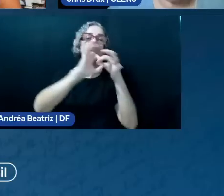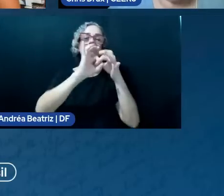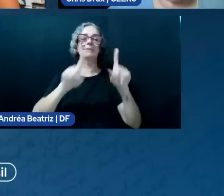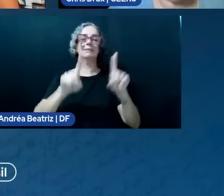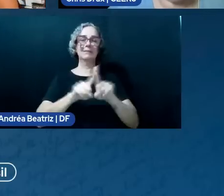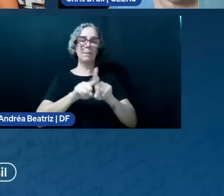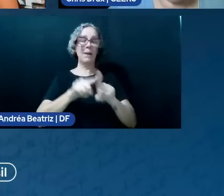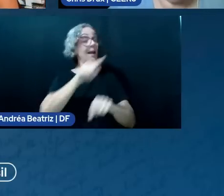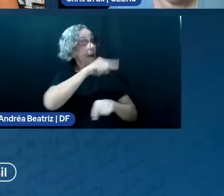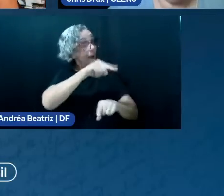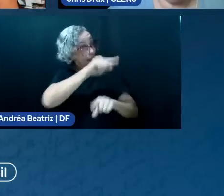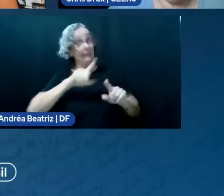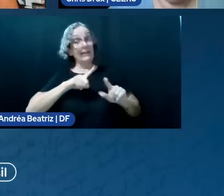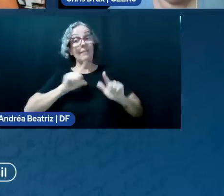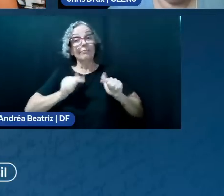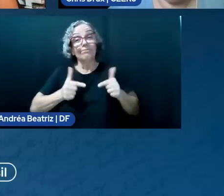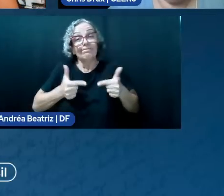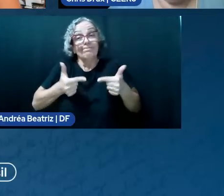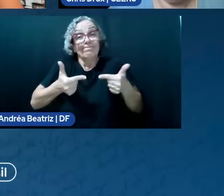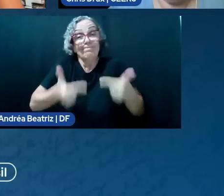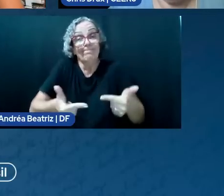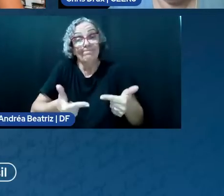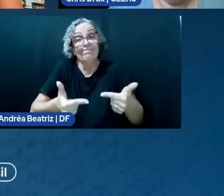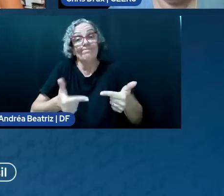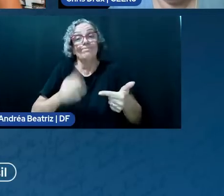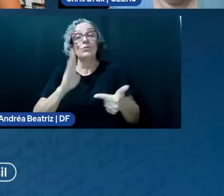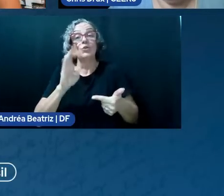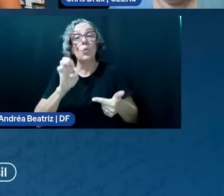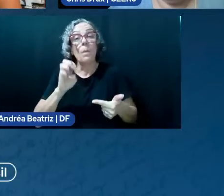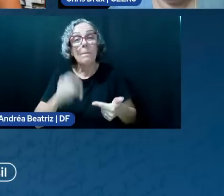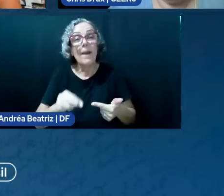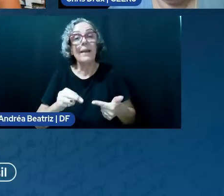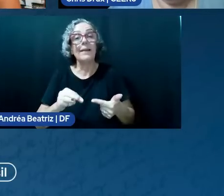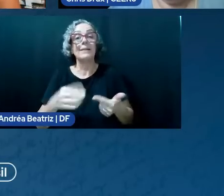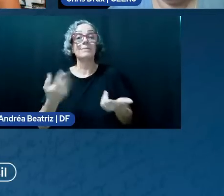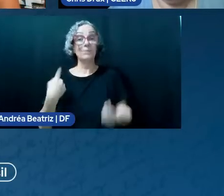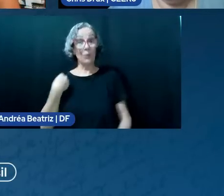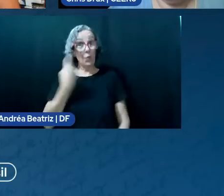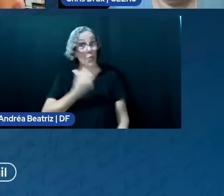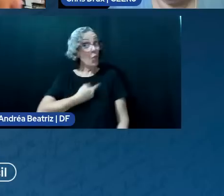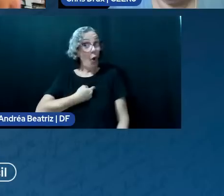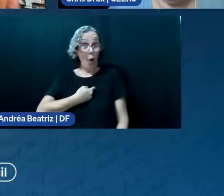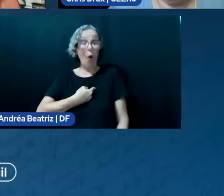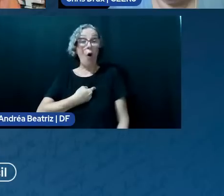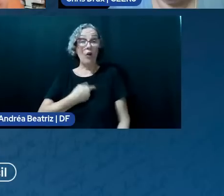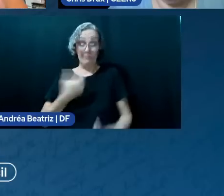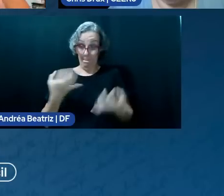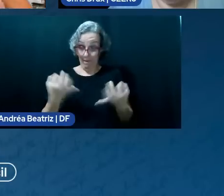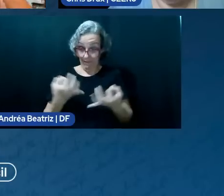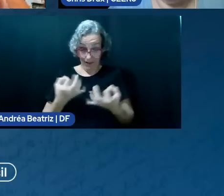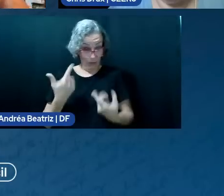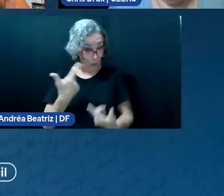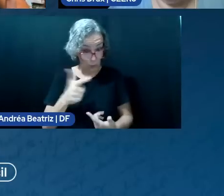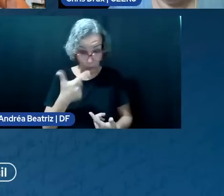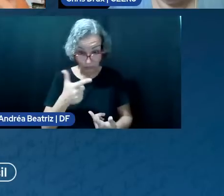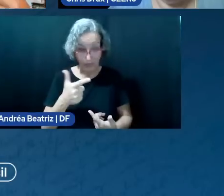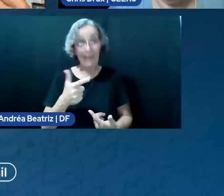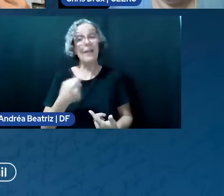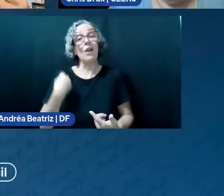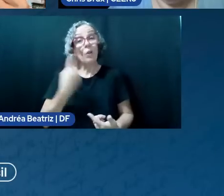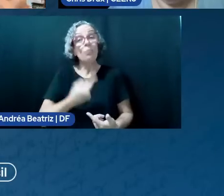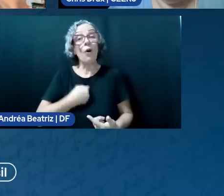perceber os espíritos encarnados, nós que estamos aqui, espíritos imperfeitos, nós temos uma